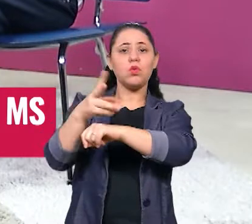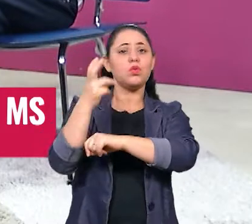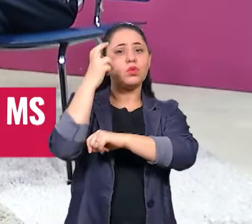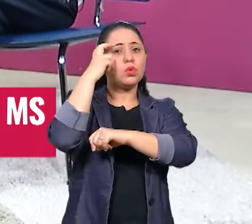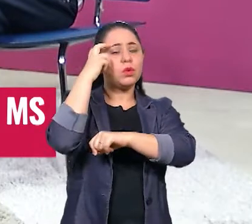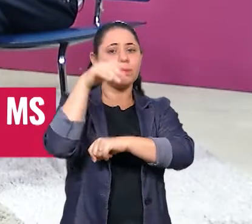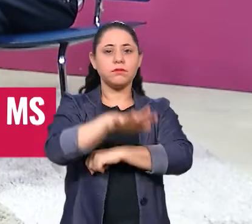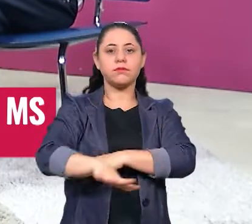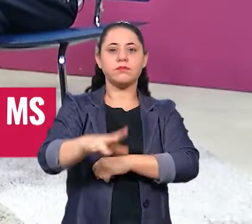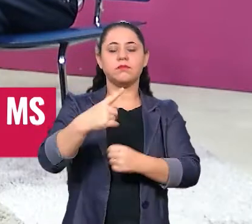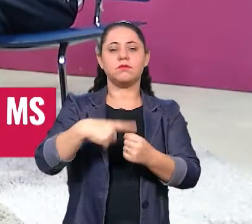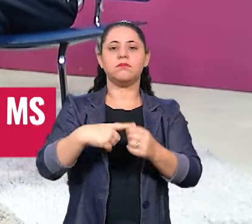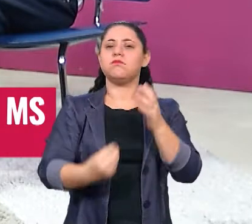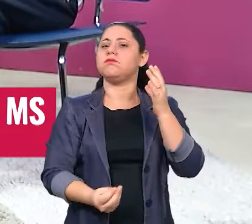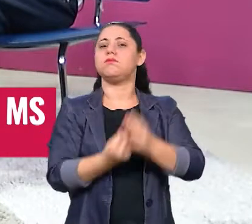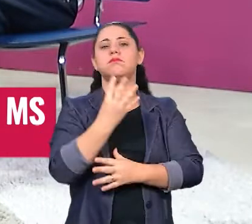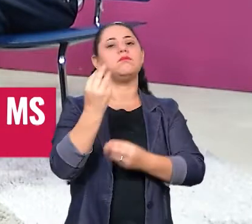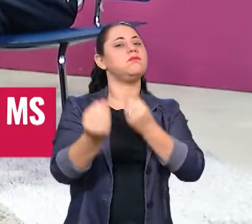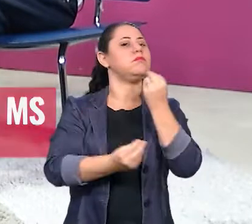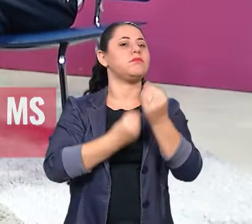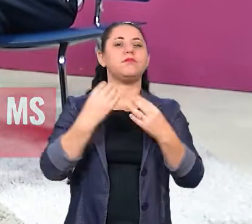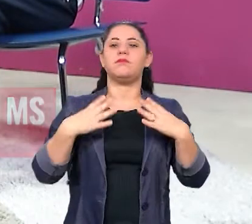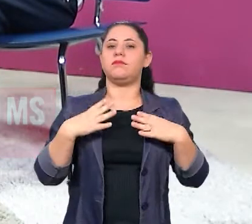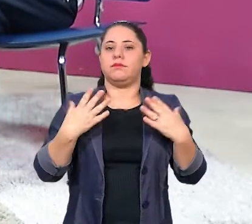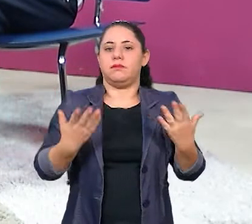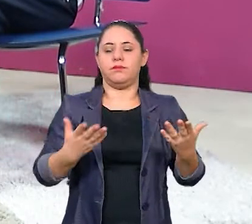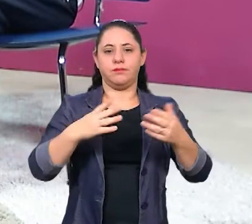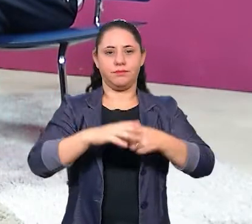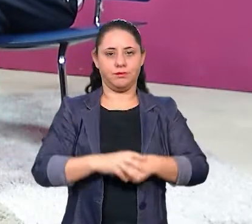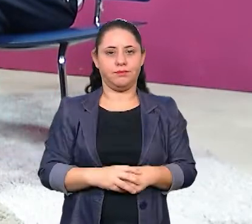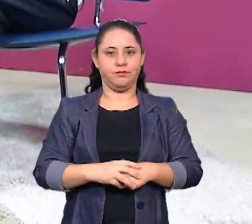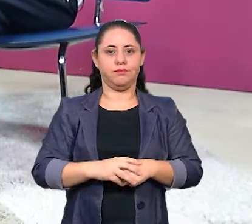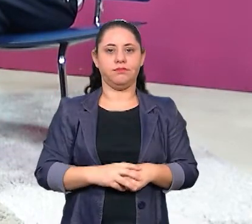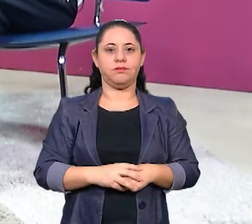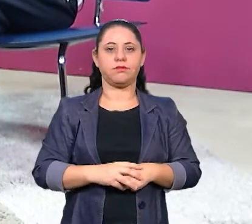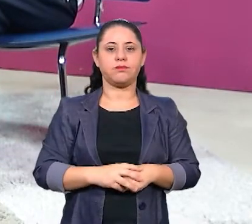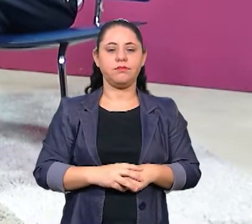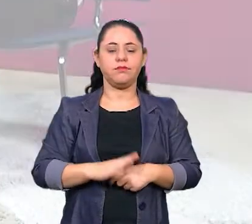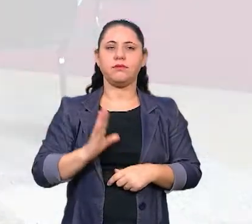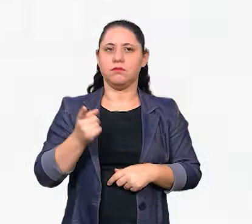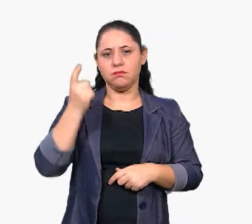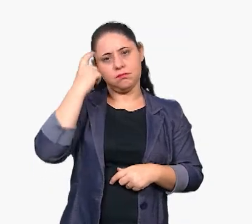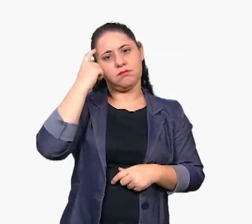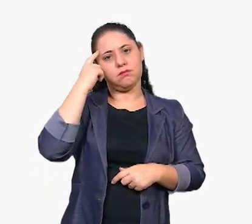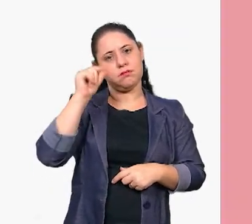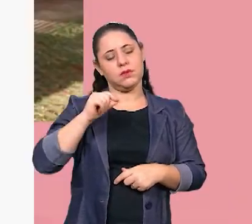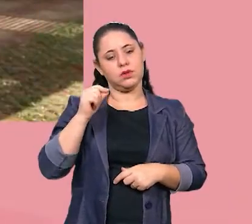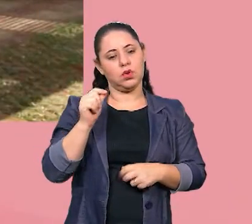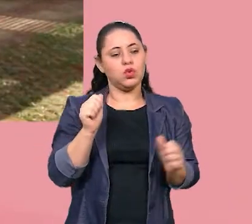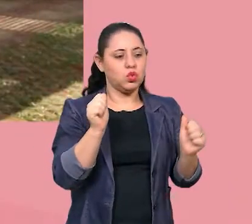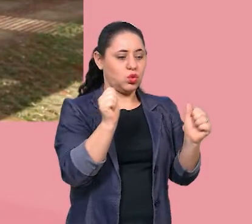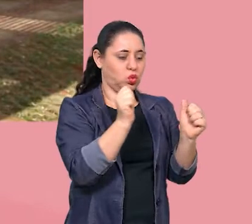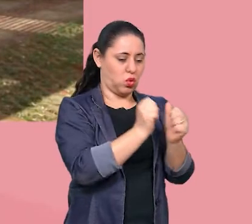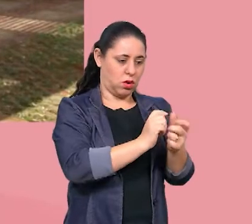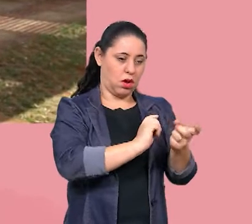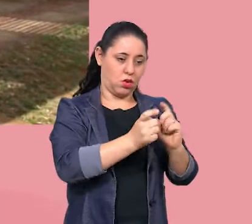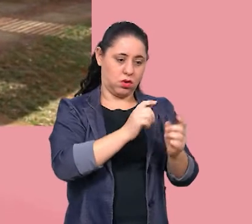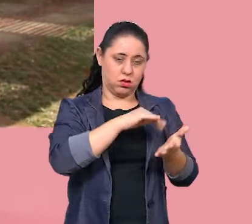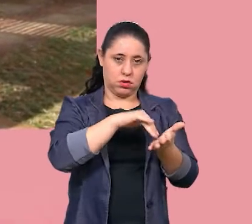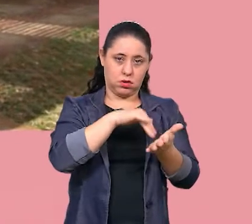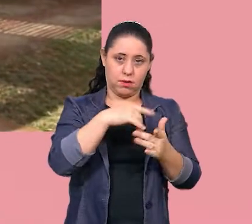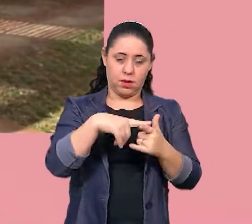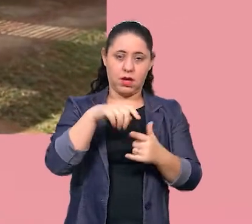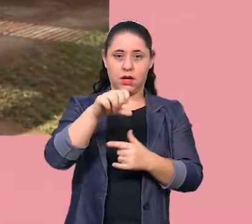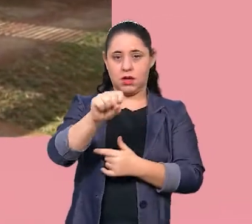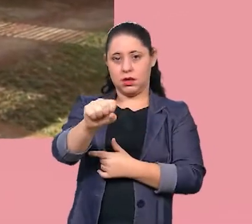da cidade, né? Como que nasceu de fato, né, esse festival? O festival ele nasce já dessa ideia, junto com o secretário, porque